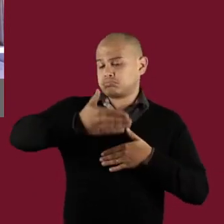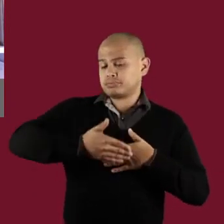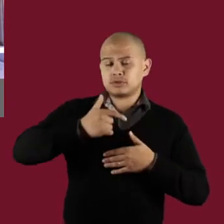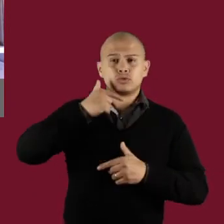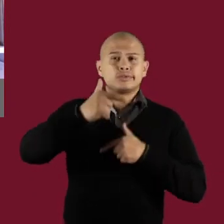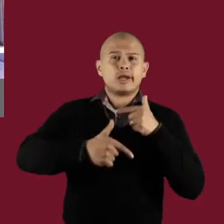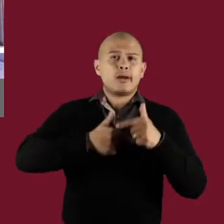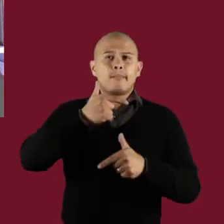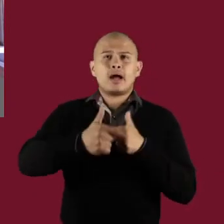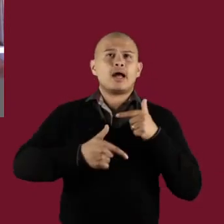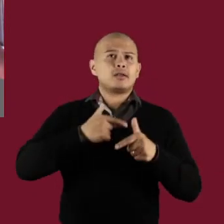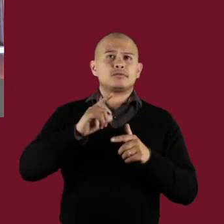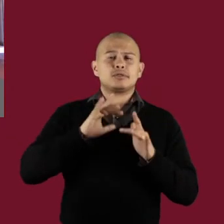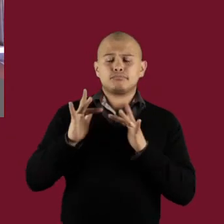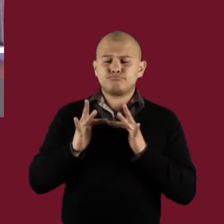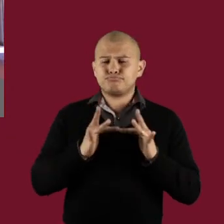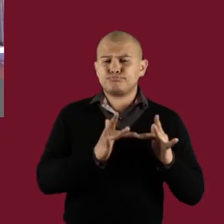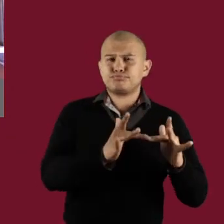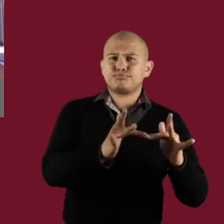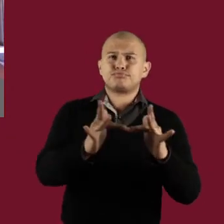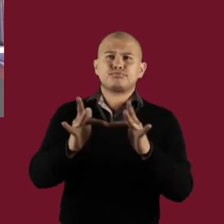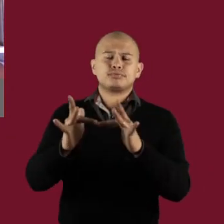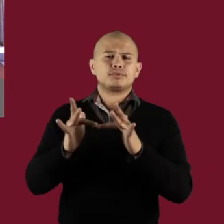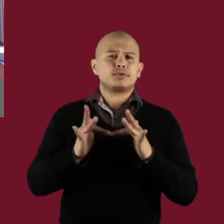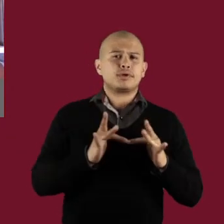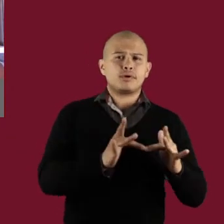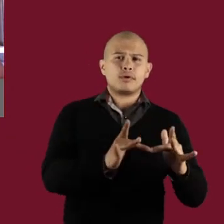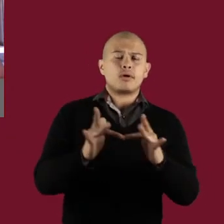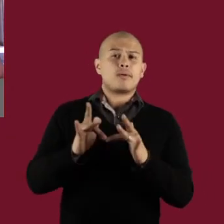conectando o trabalho em português na Rádio Nacional,